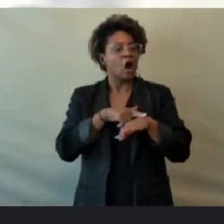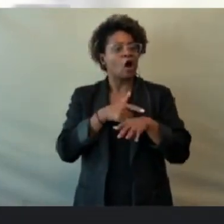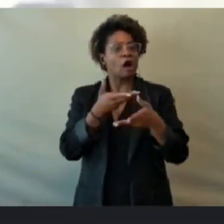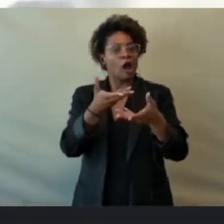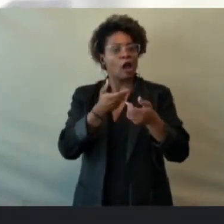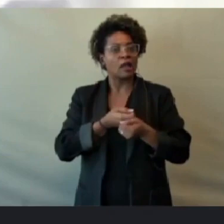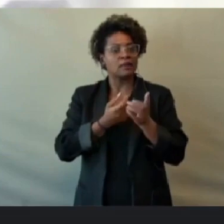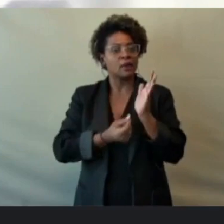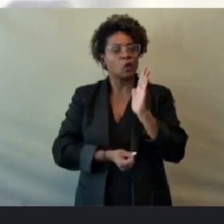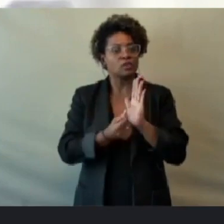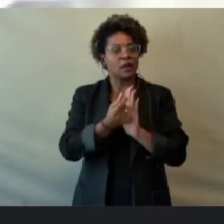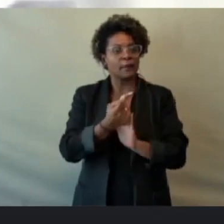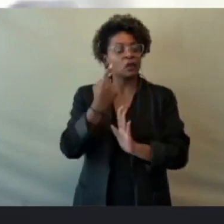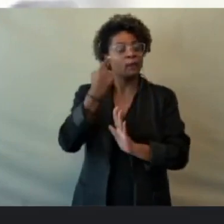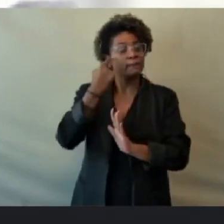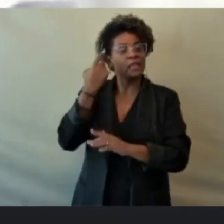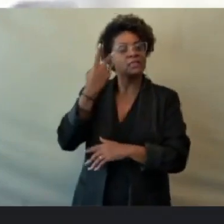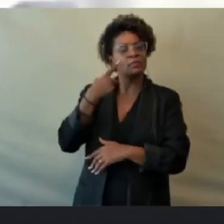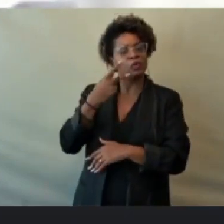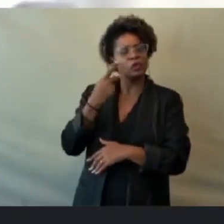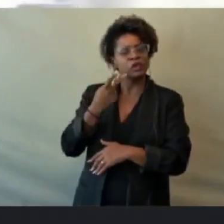para esse tipo de política